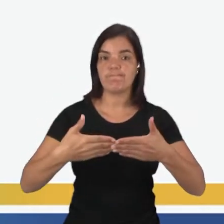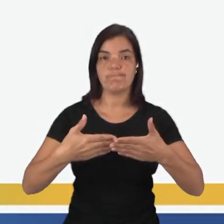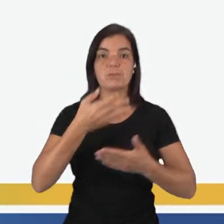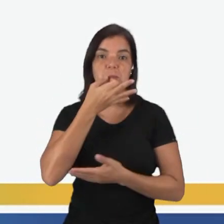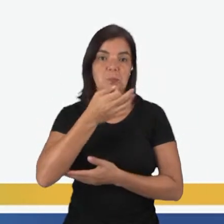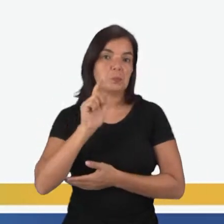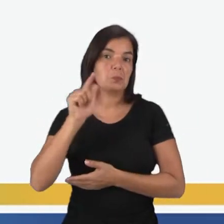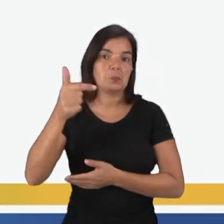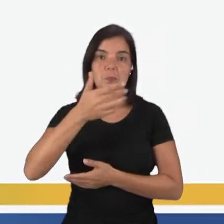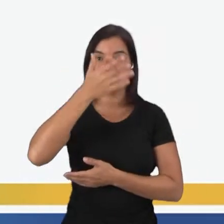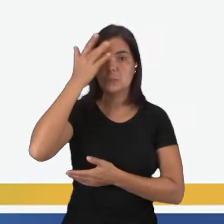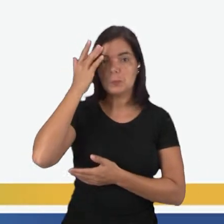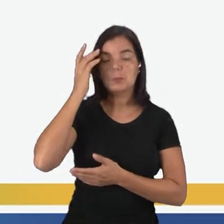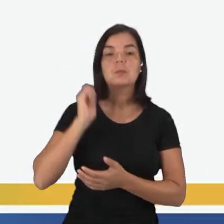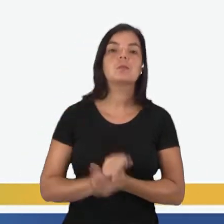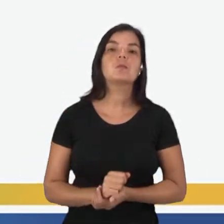né?